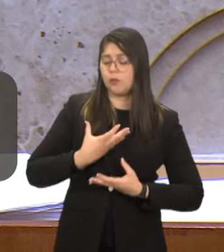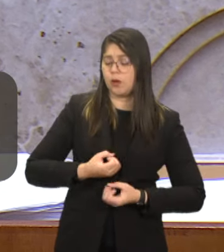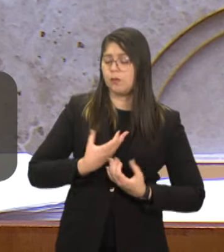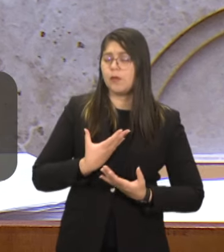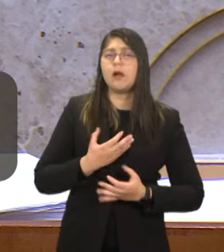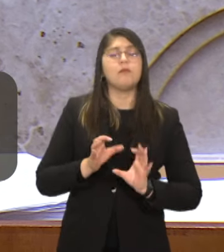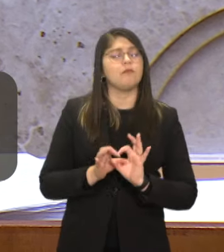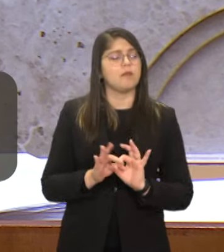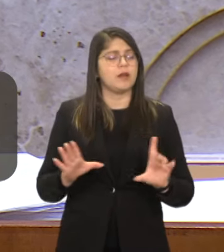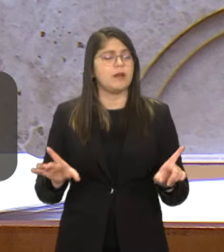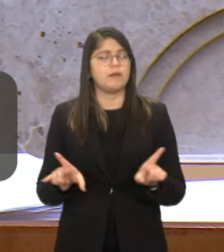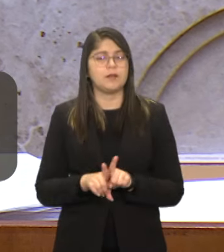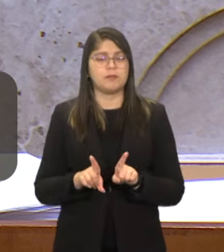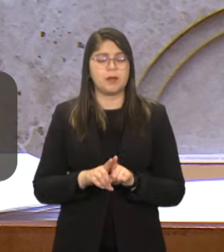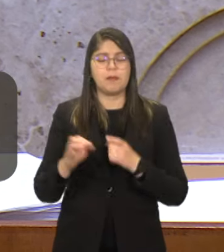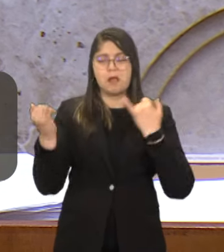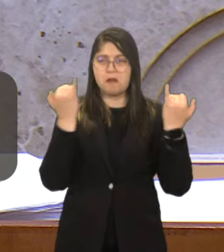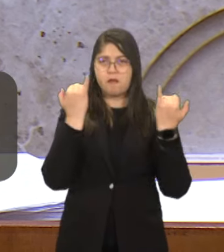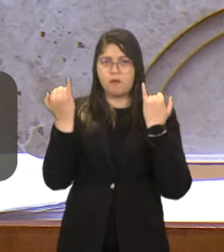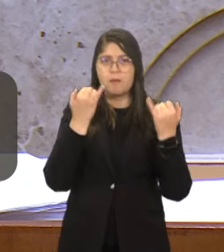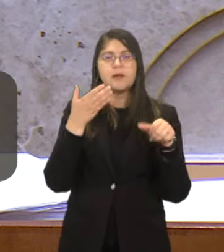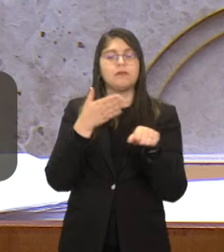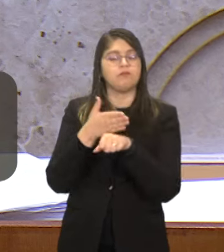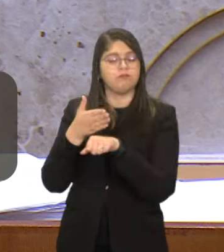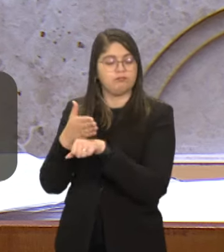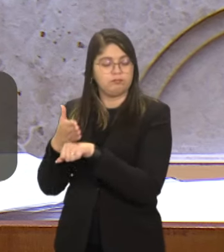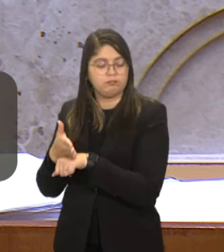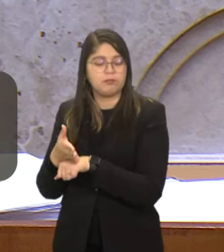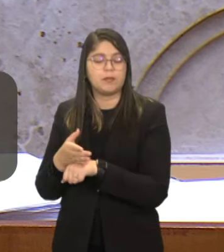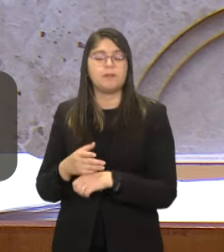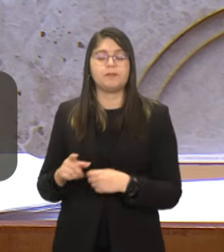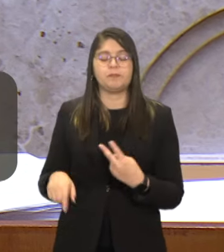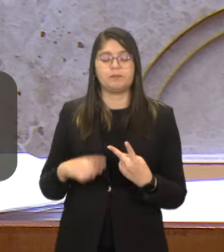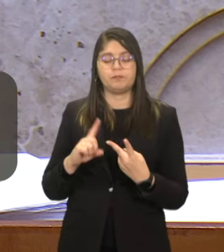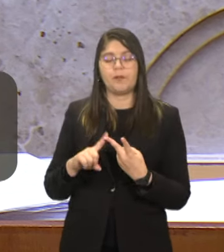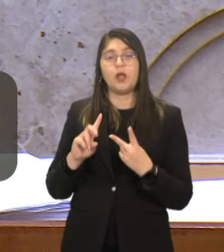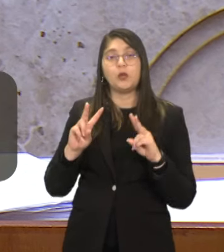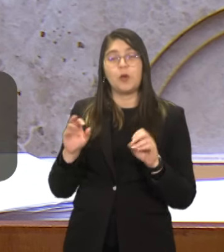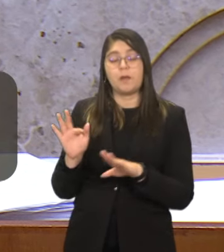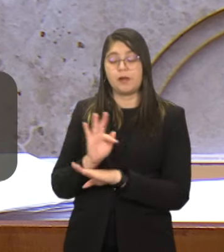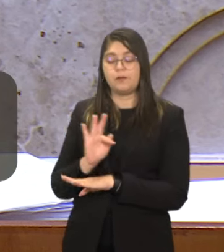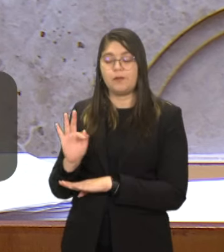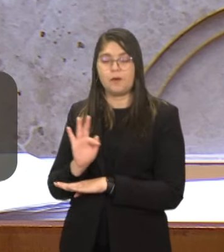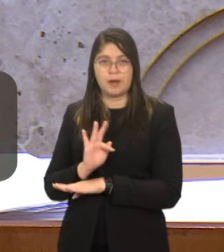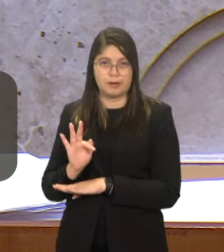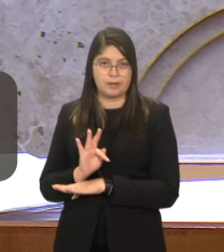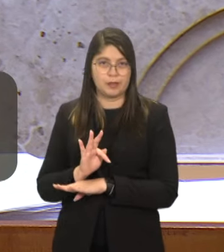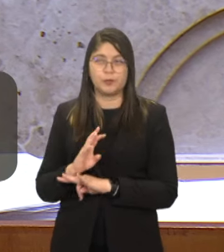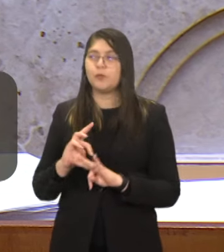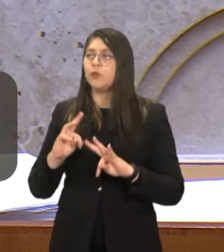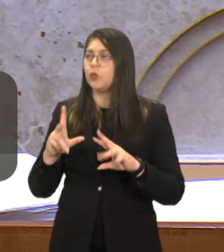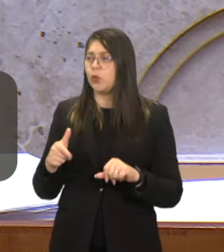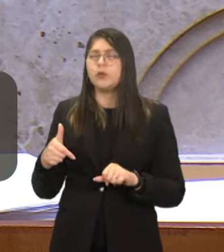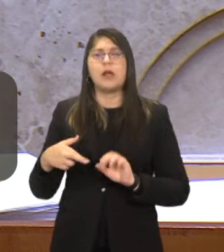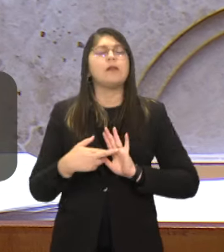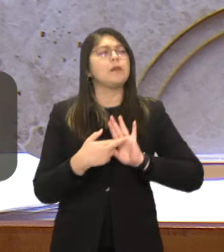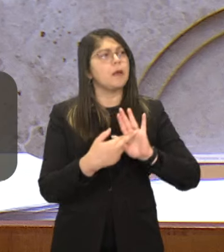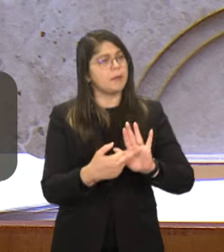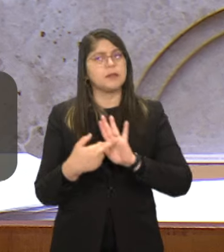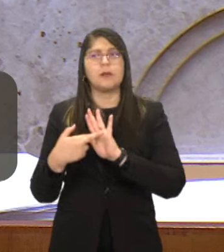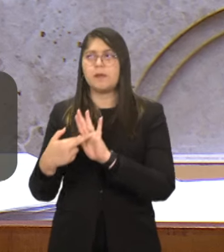amplo acesso à informação. Quanto às formalidades, todas as partes do acordo estavam bem representadas e